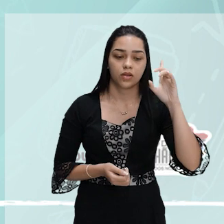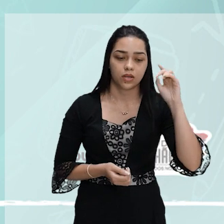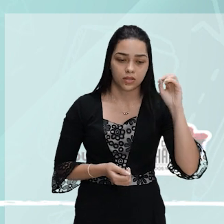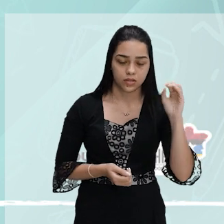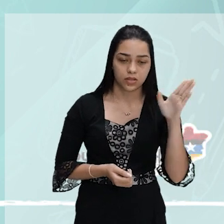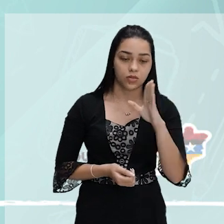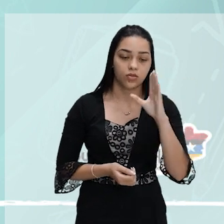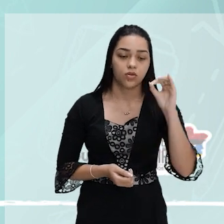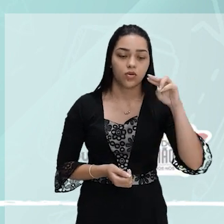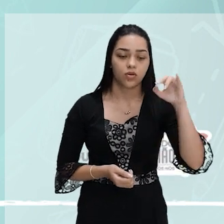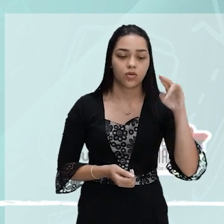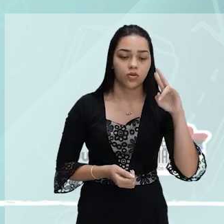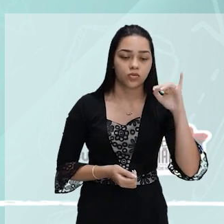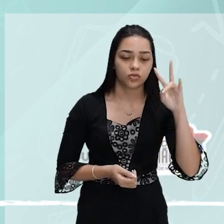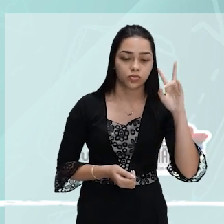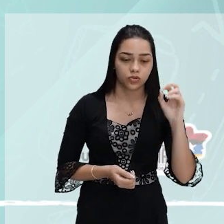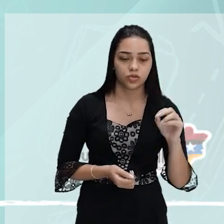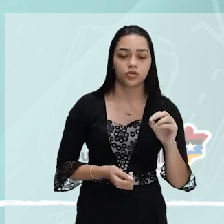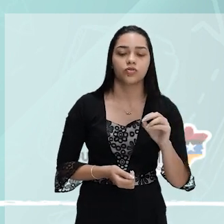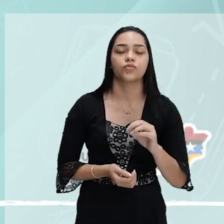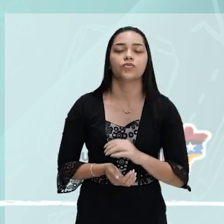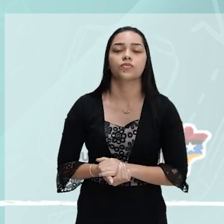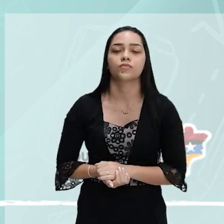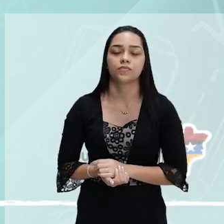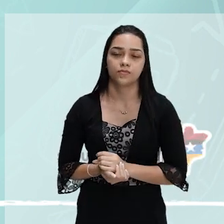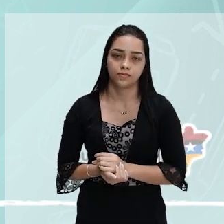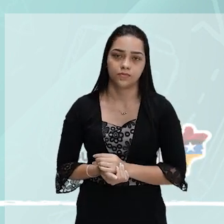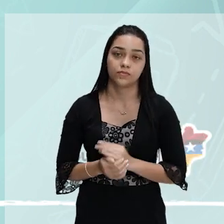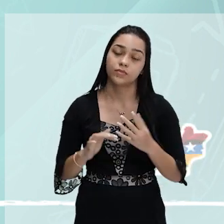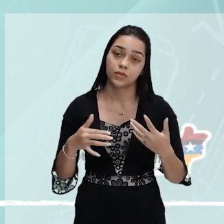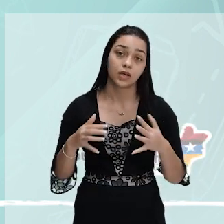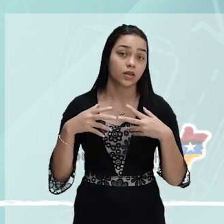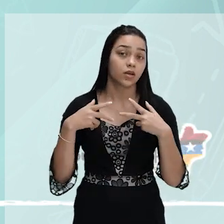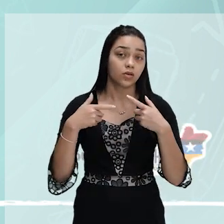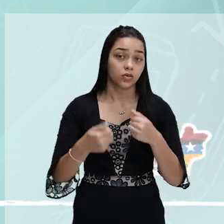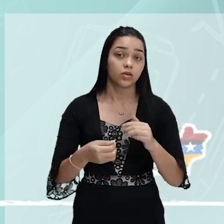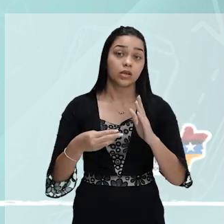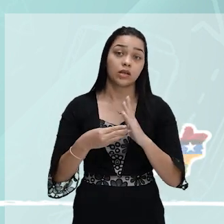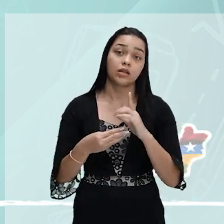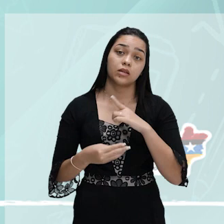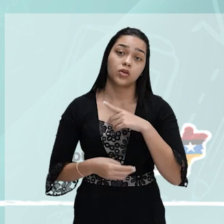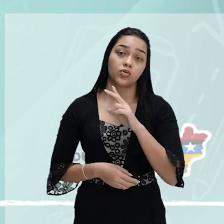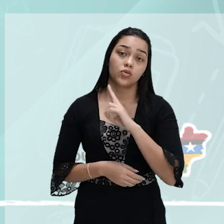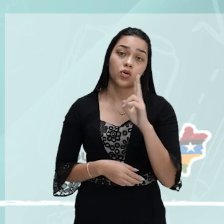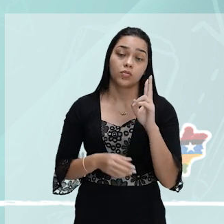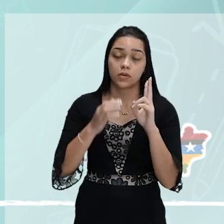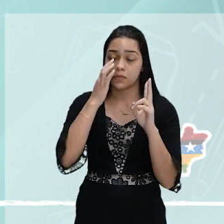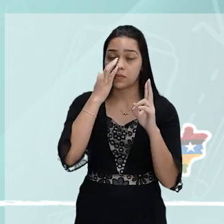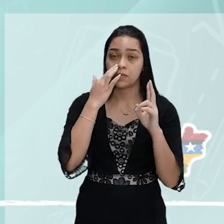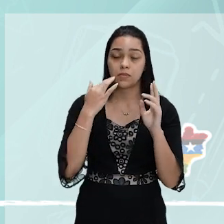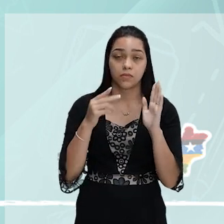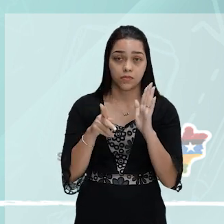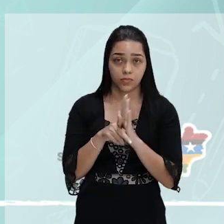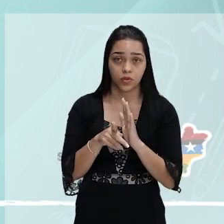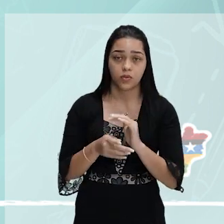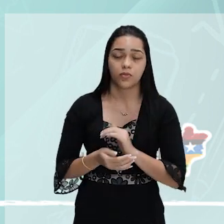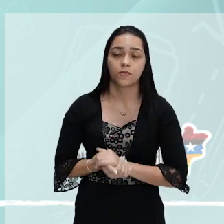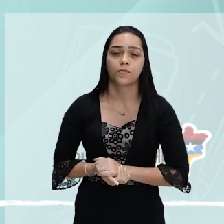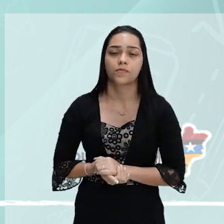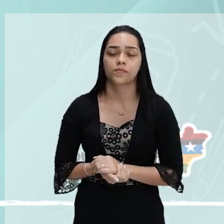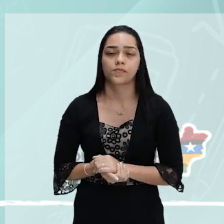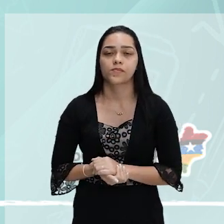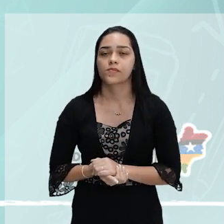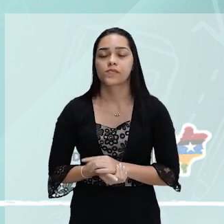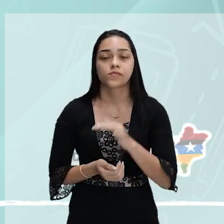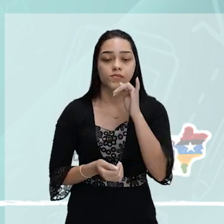passa a se chamar de células mensangiais. Ok, pessoal? Então, se um macrófago estiver